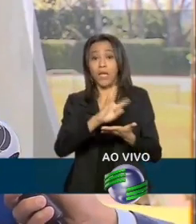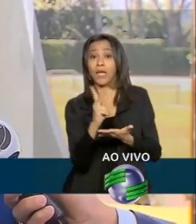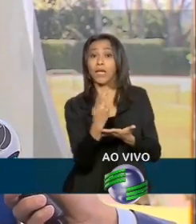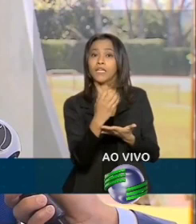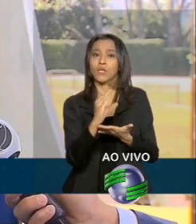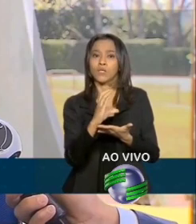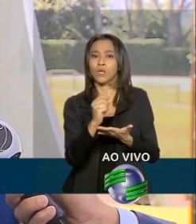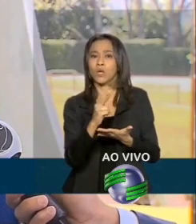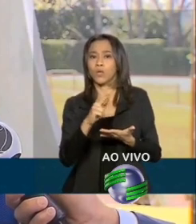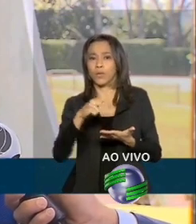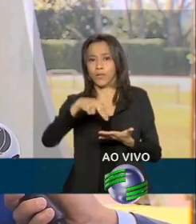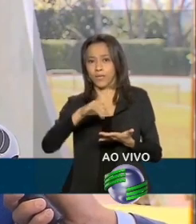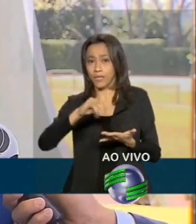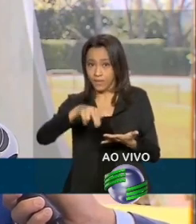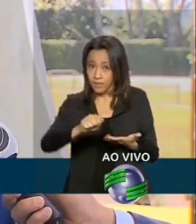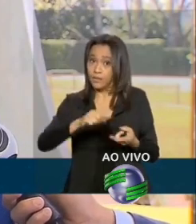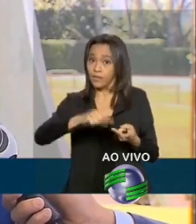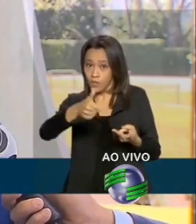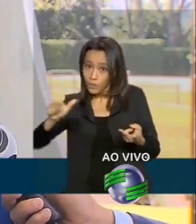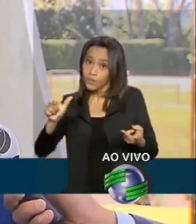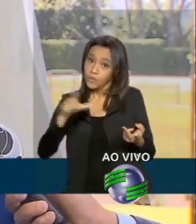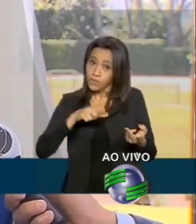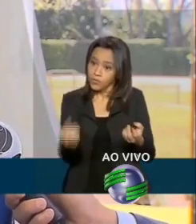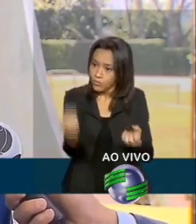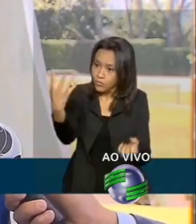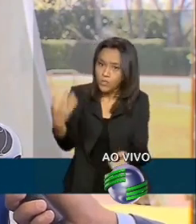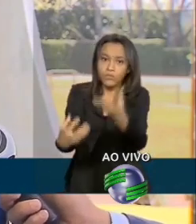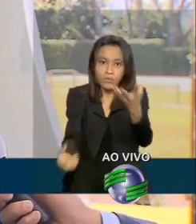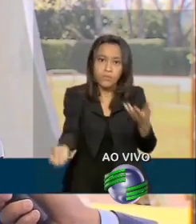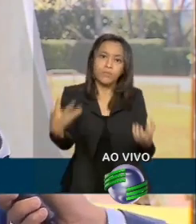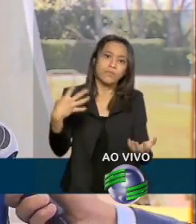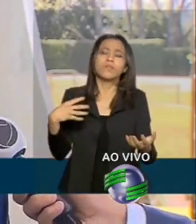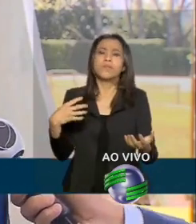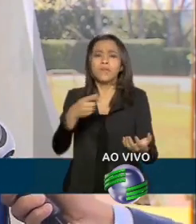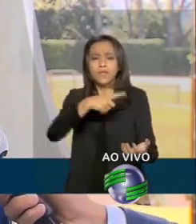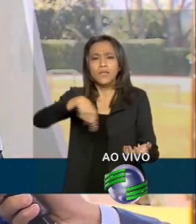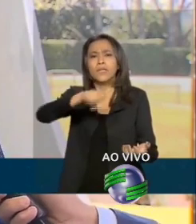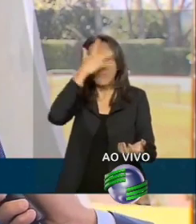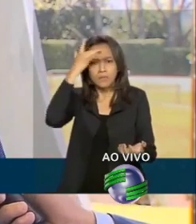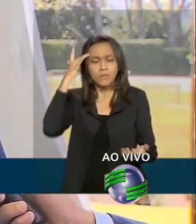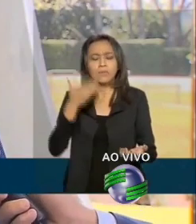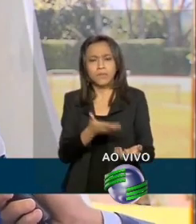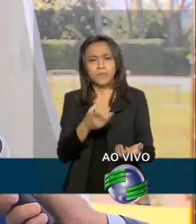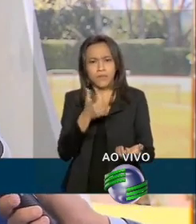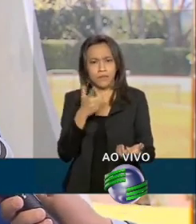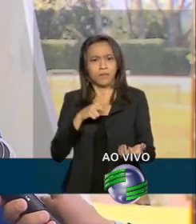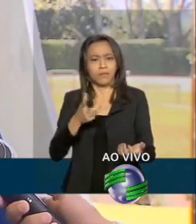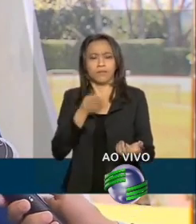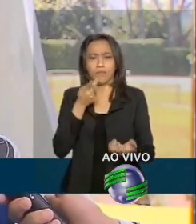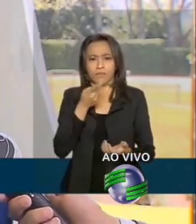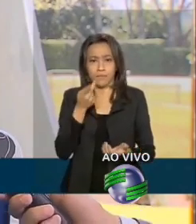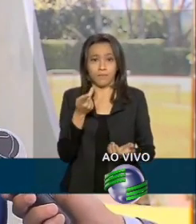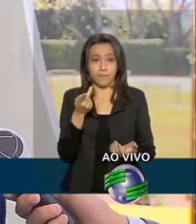como ivermectina, entre outros, tem aparecido. E muita gente tem dito